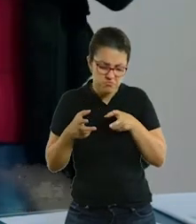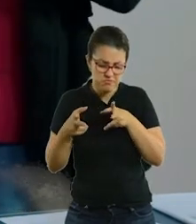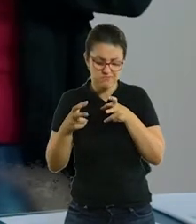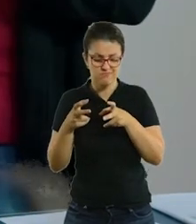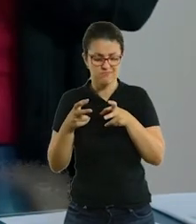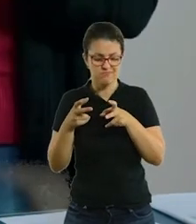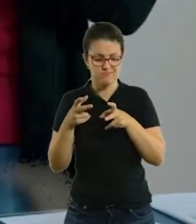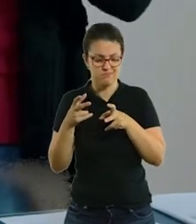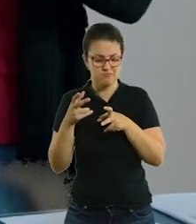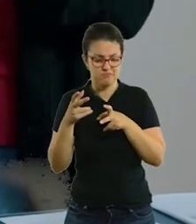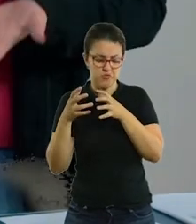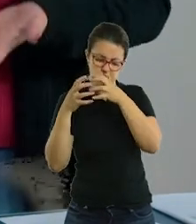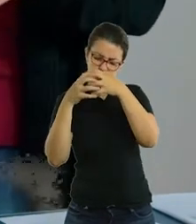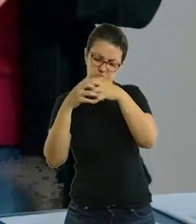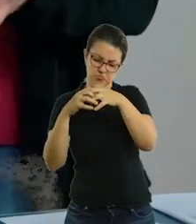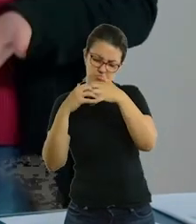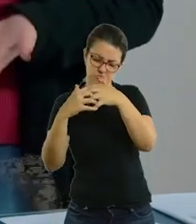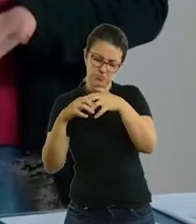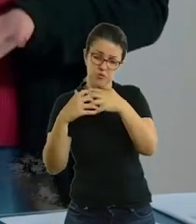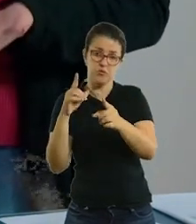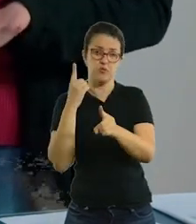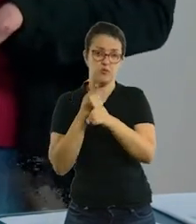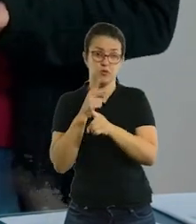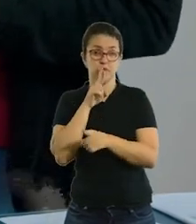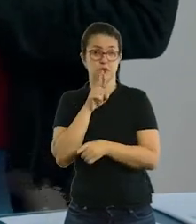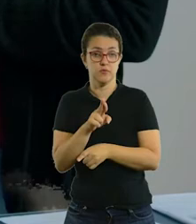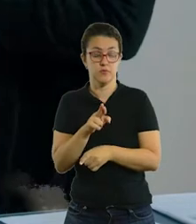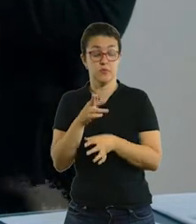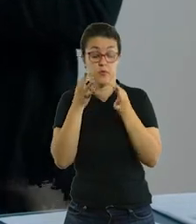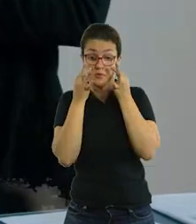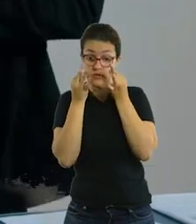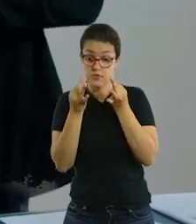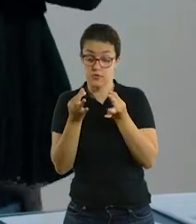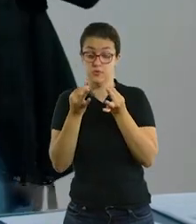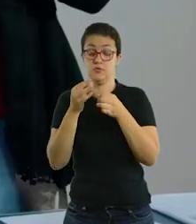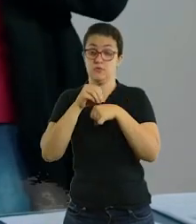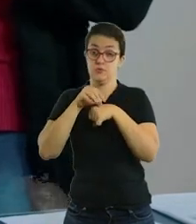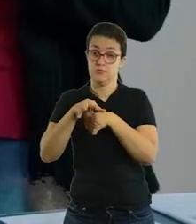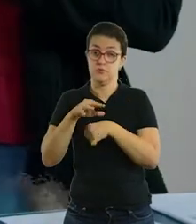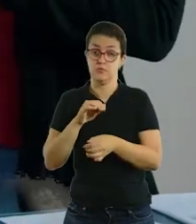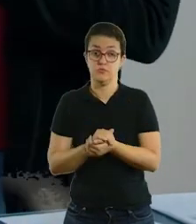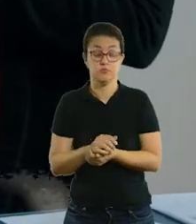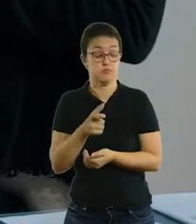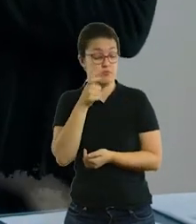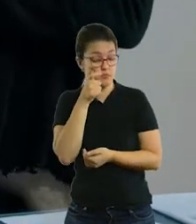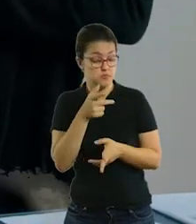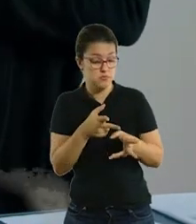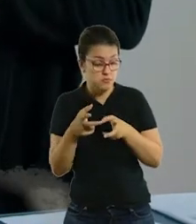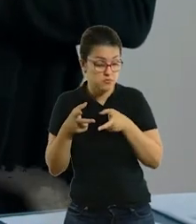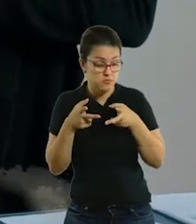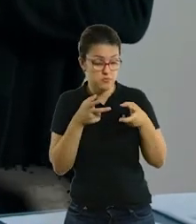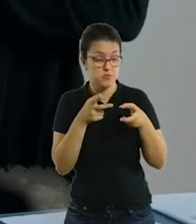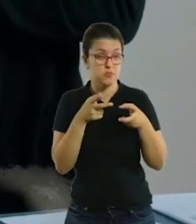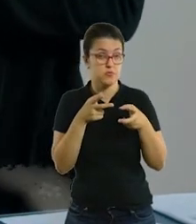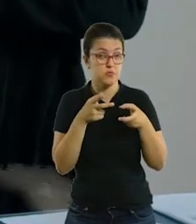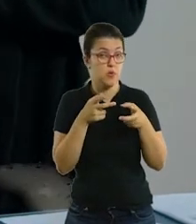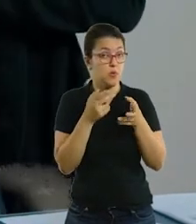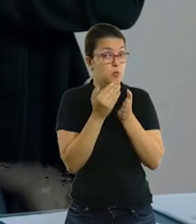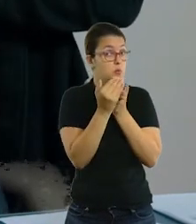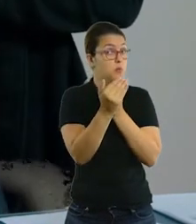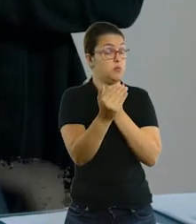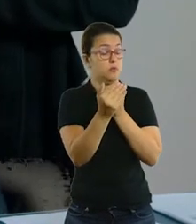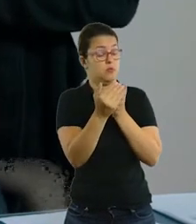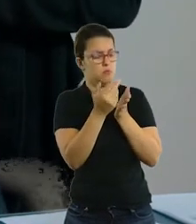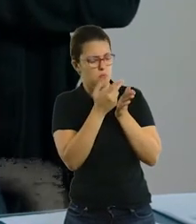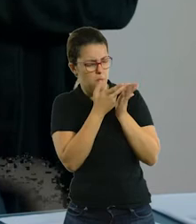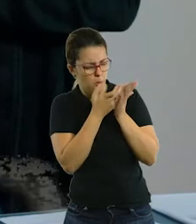o que você tem que fazer para proceder e para resolver esse problema. Então você tem que prestar atenção nas dicas. Tá lá, observe o valor total